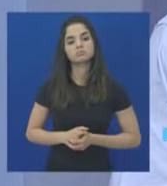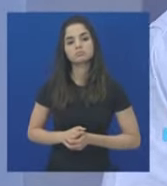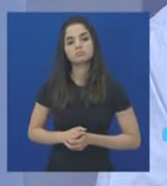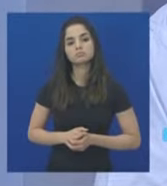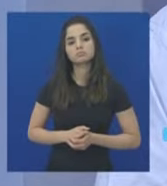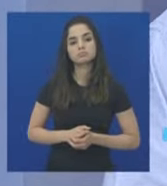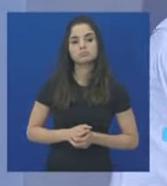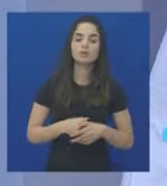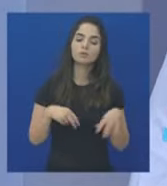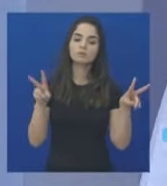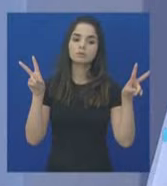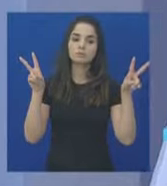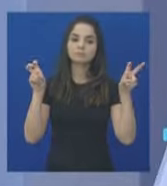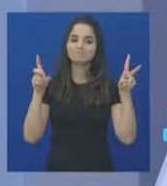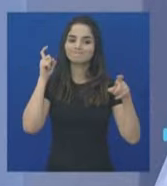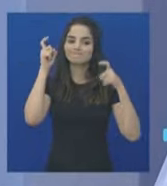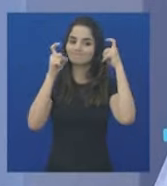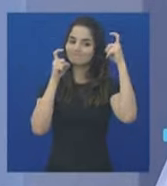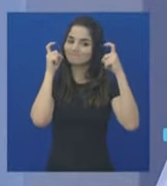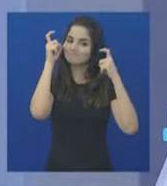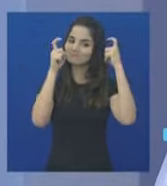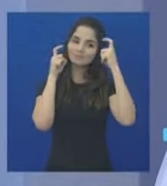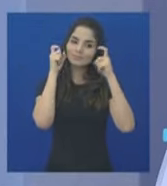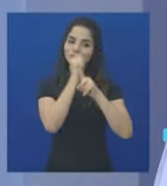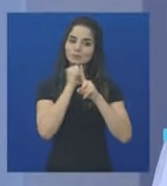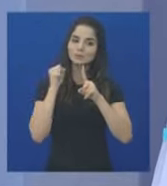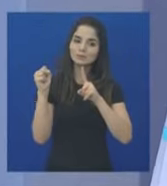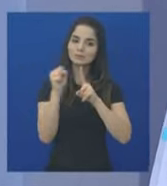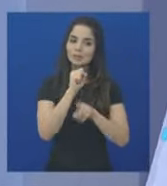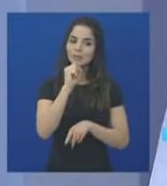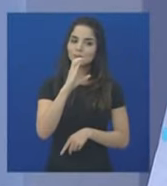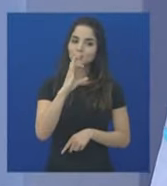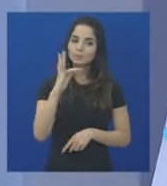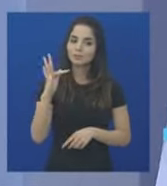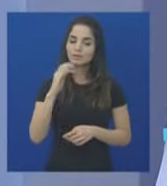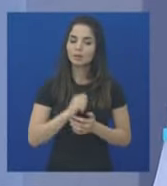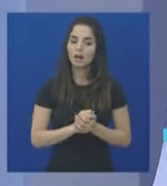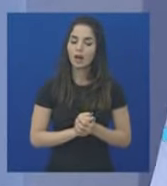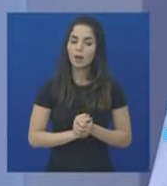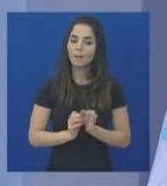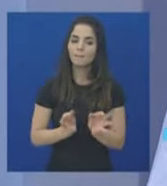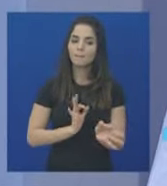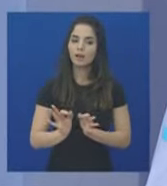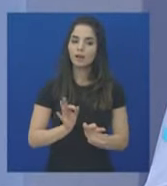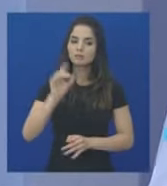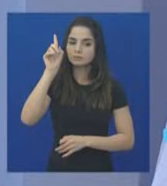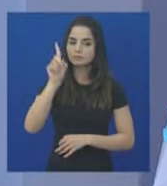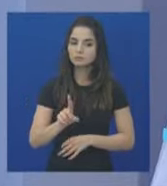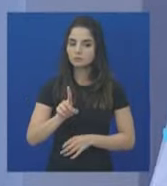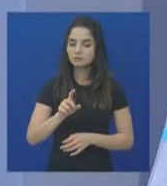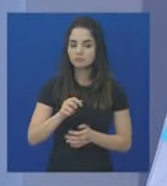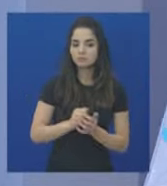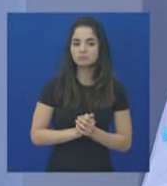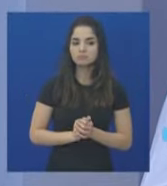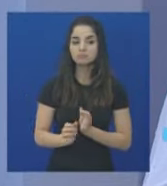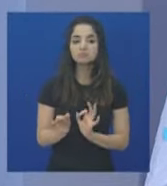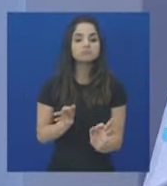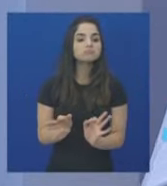assunto que preocupa muito a sociedade cabofriense, que é o plano diretor. Um plano diretor